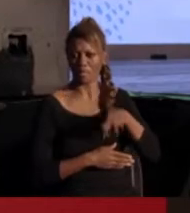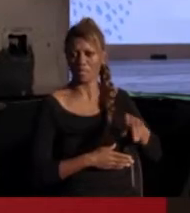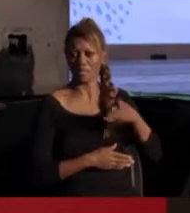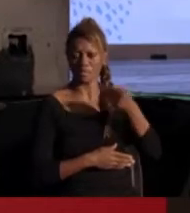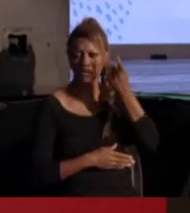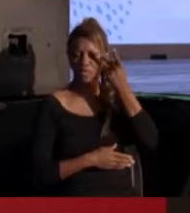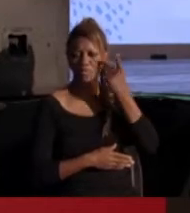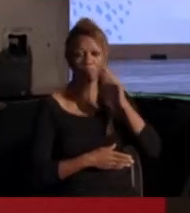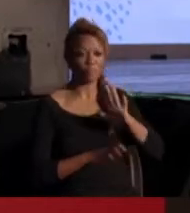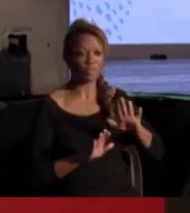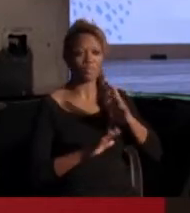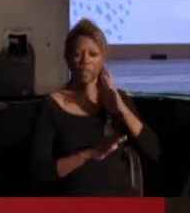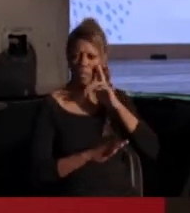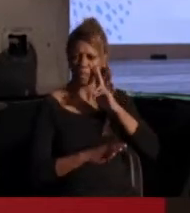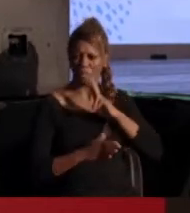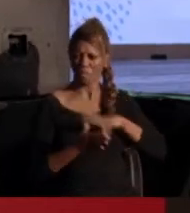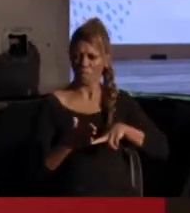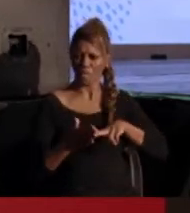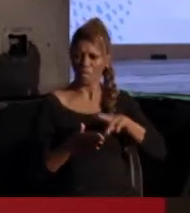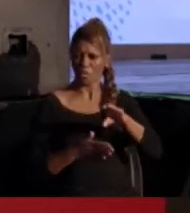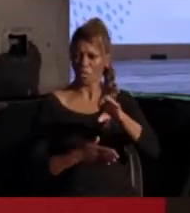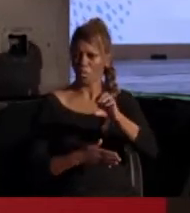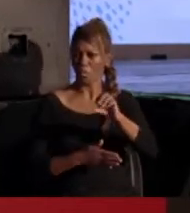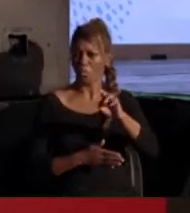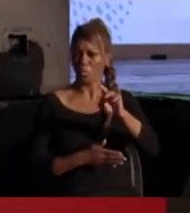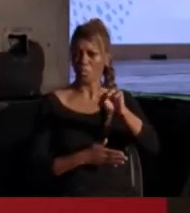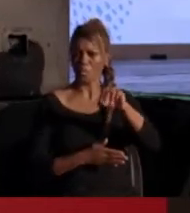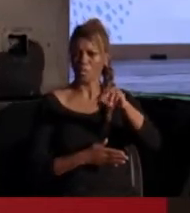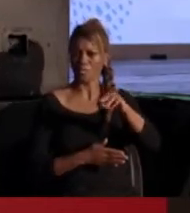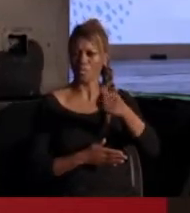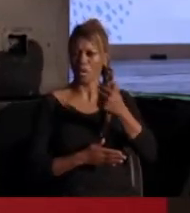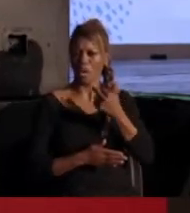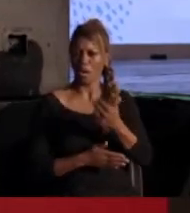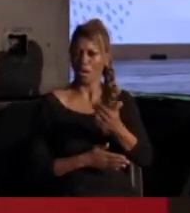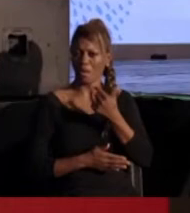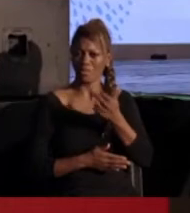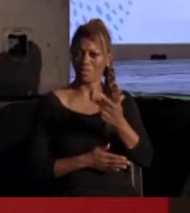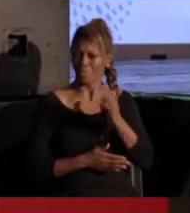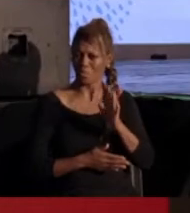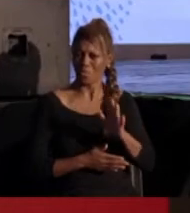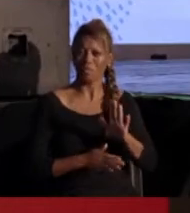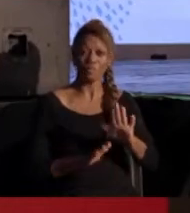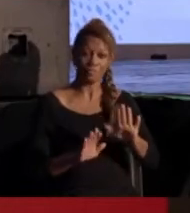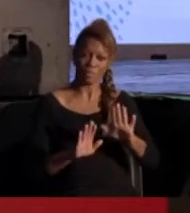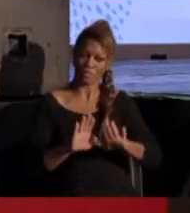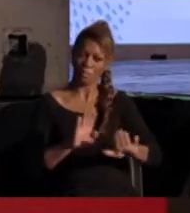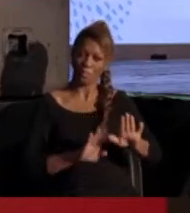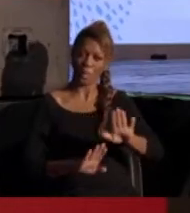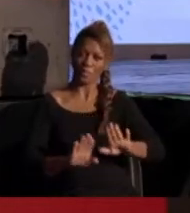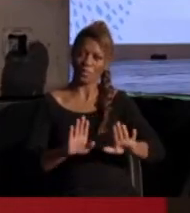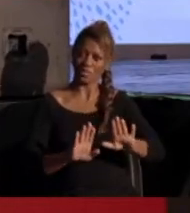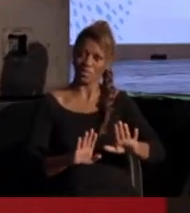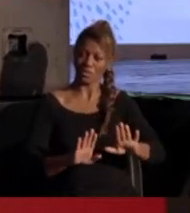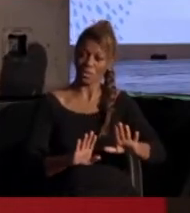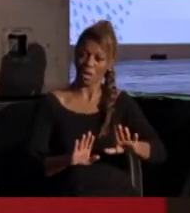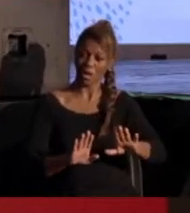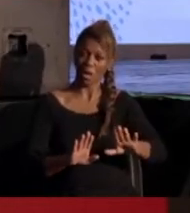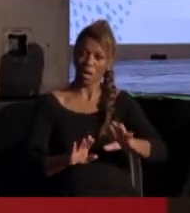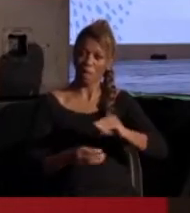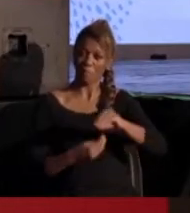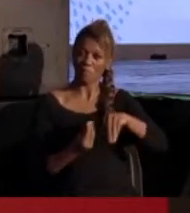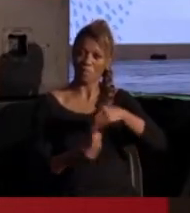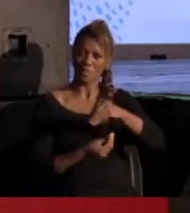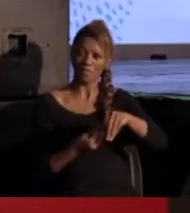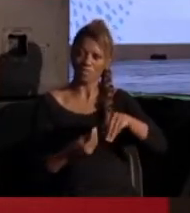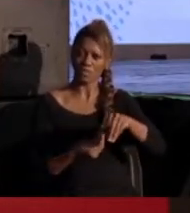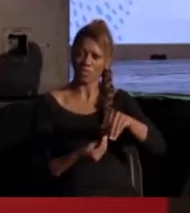Você vai olhar no rótulo, tem corante no dendê de São Paulo. Pior do que isso, é uma mistura de óleo de soja com um pouco